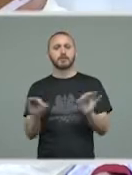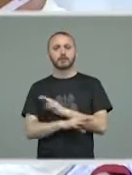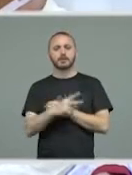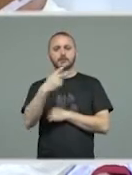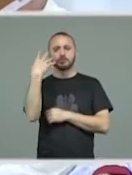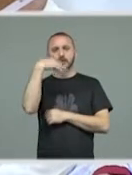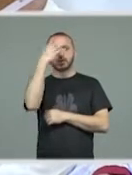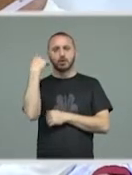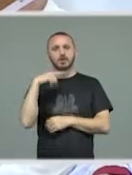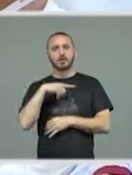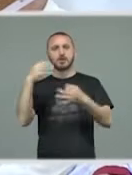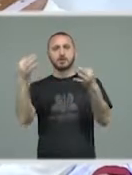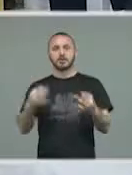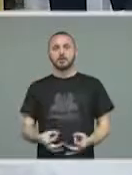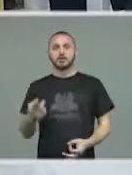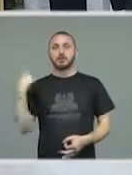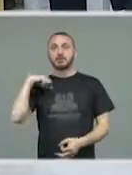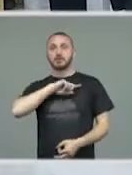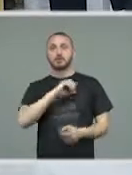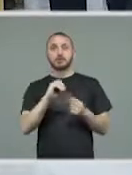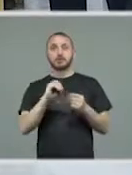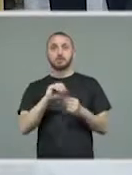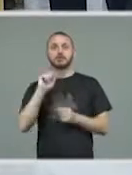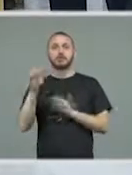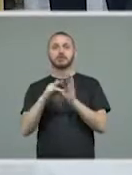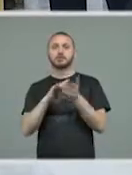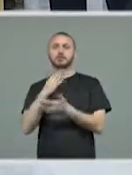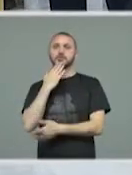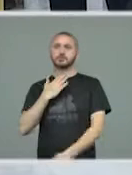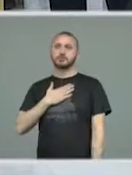a certeza que nós fizemos o que Ele pediu,